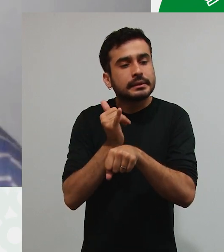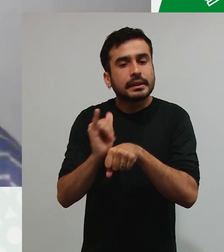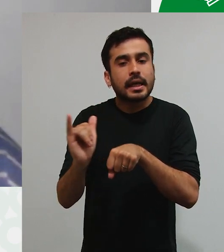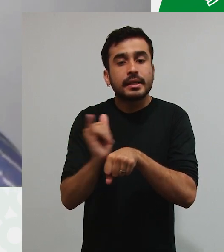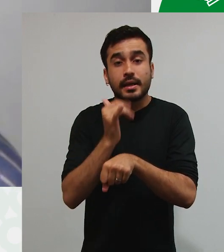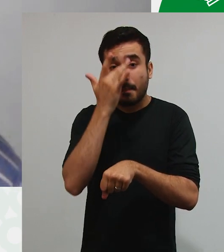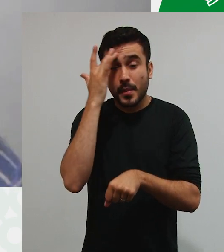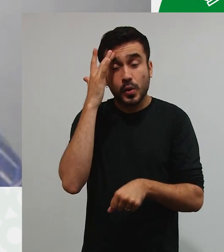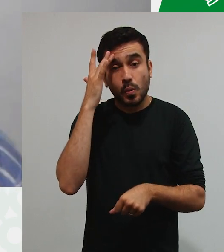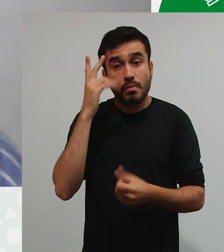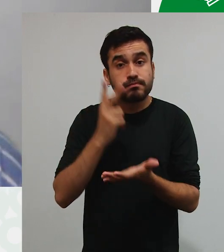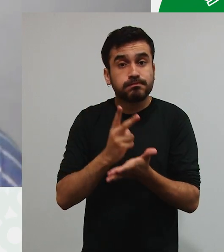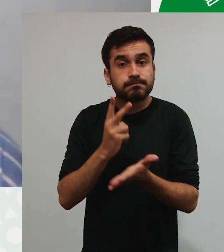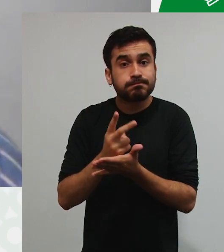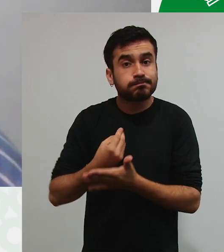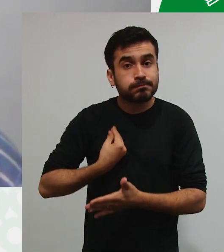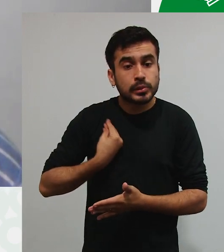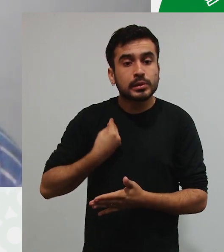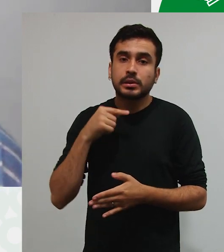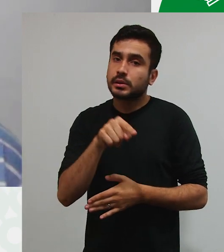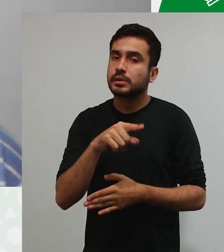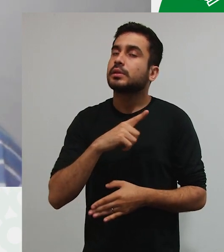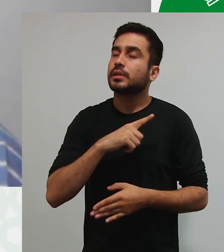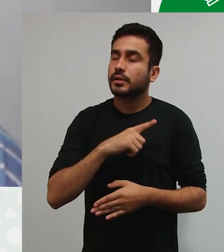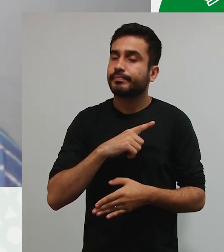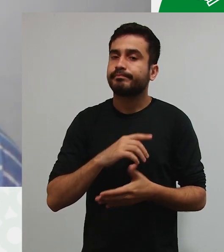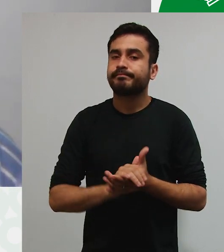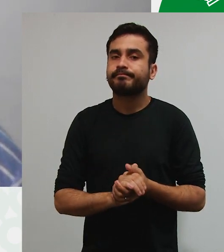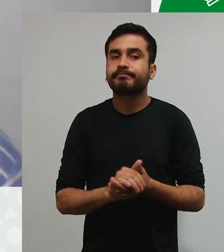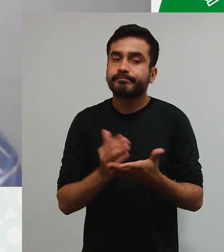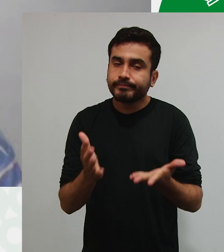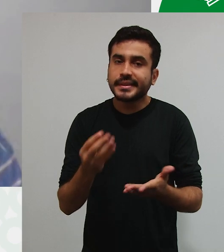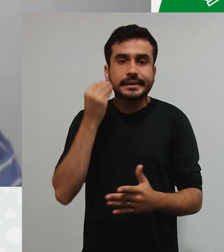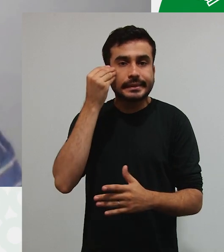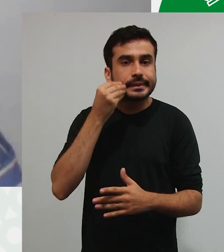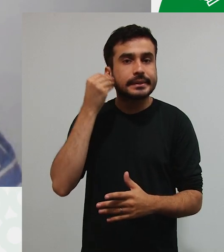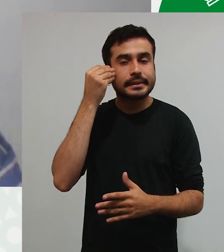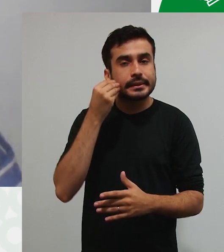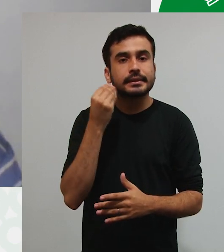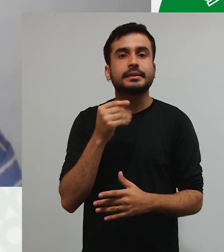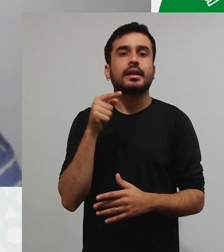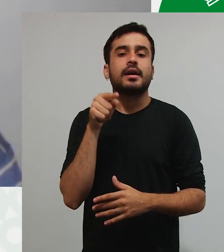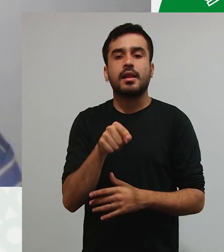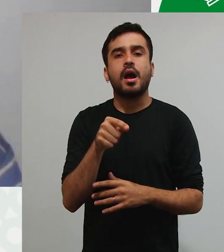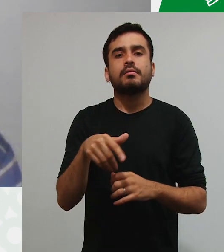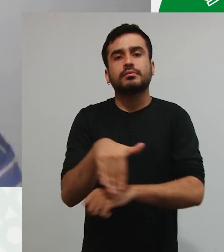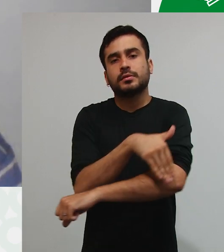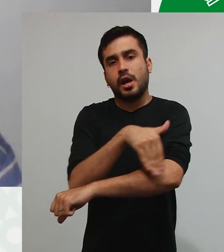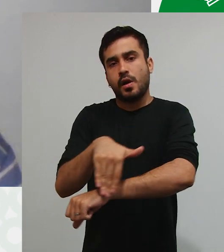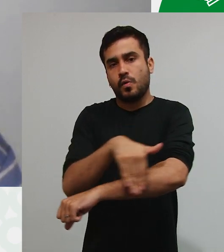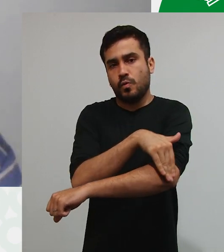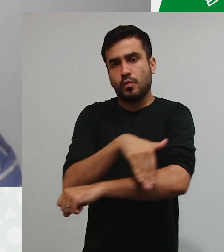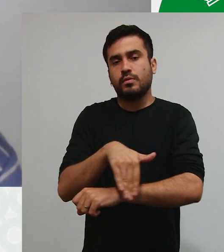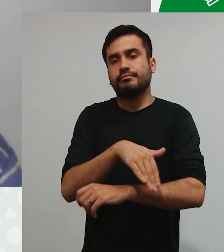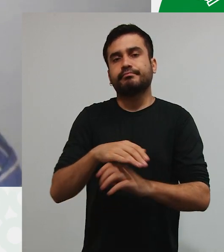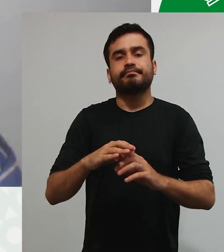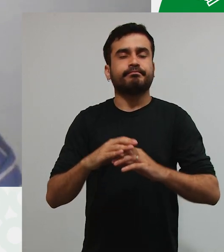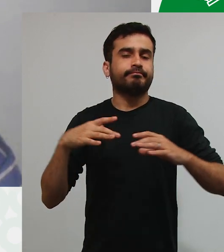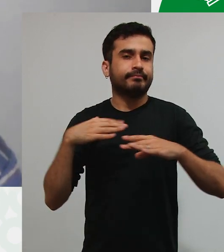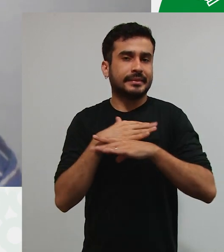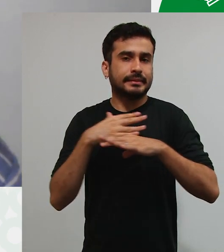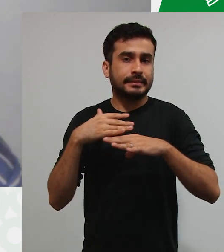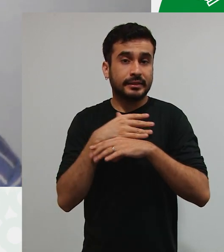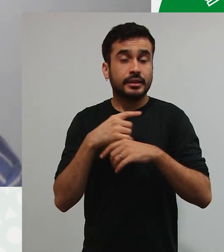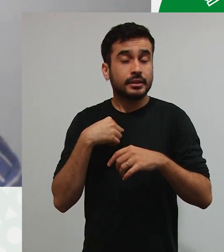são as táticas de sobrevivência que são desenvolvidas. E essa foi uma experiência de viver nas ruas